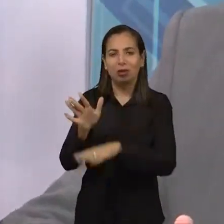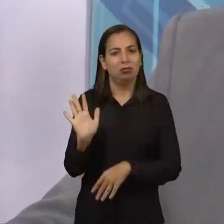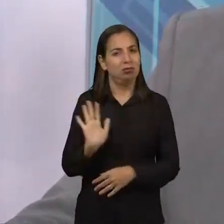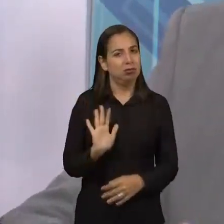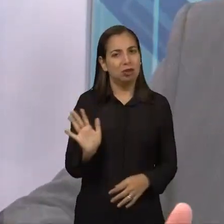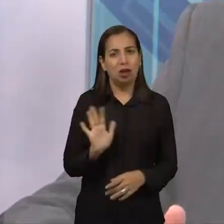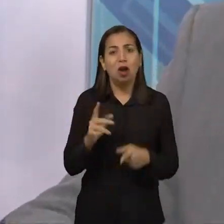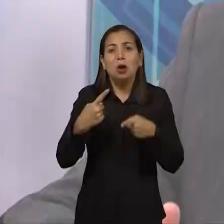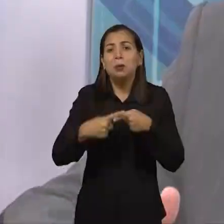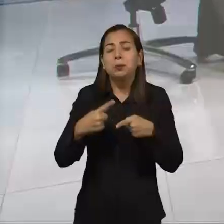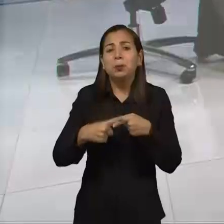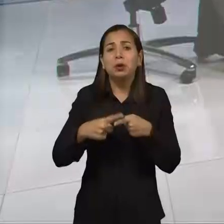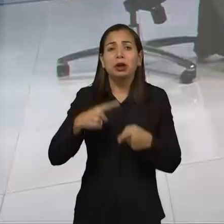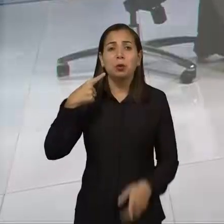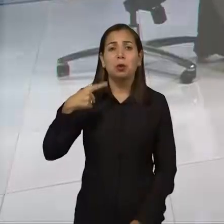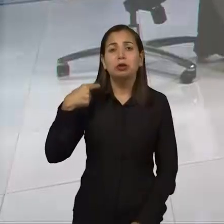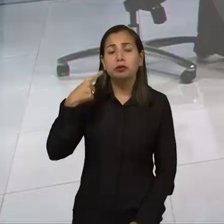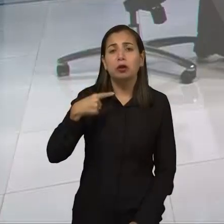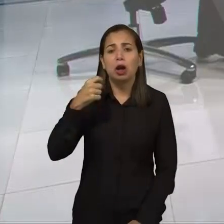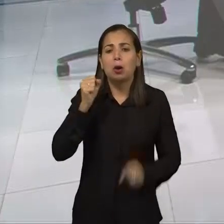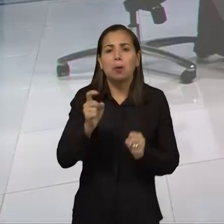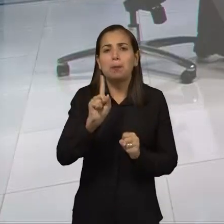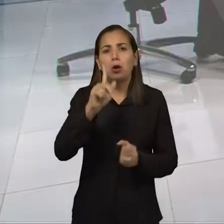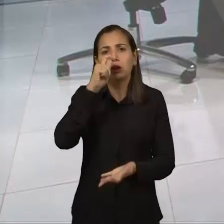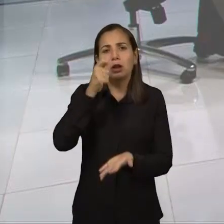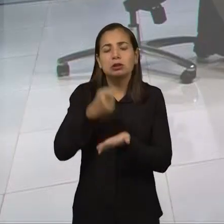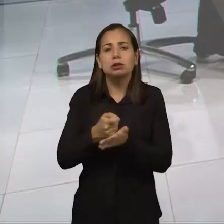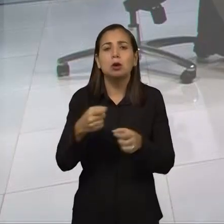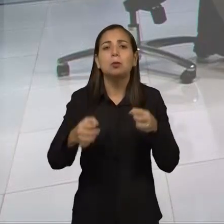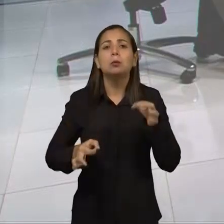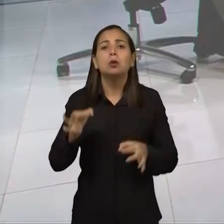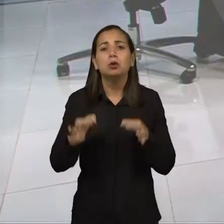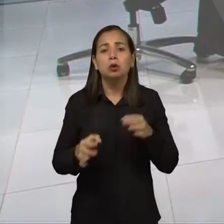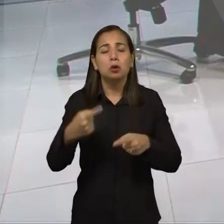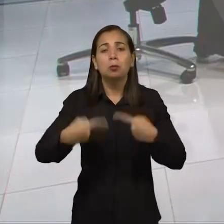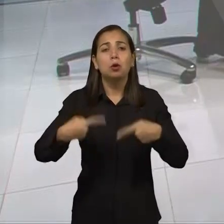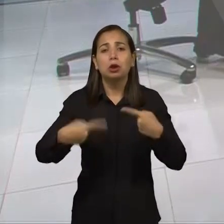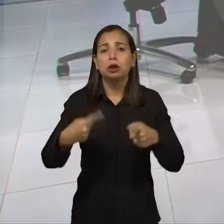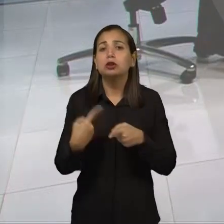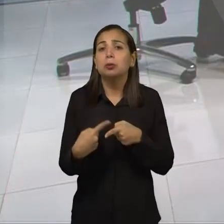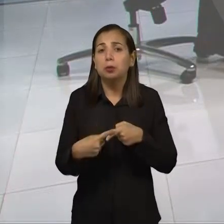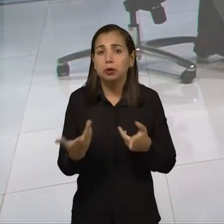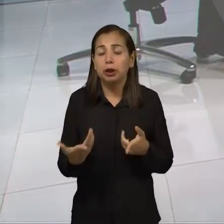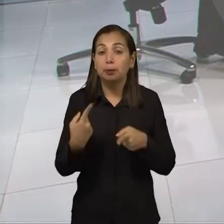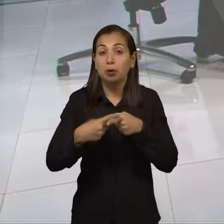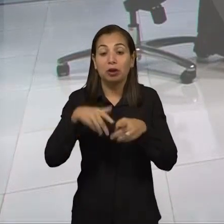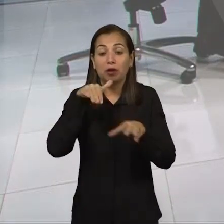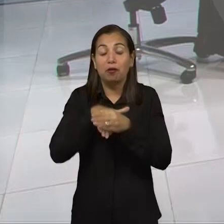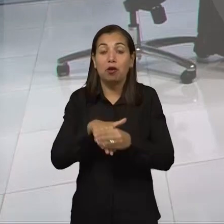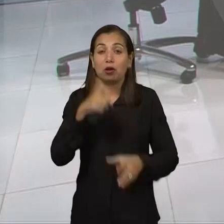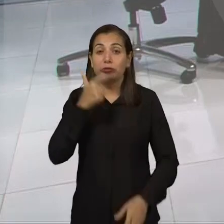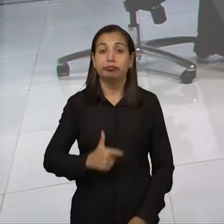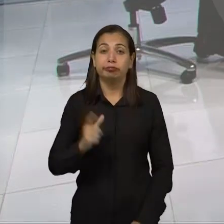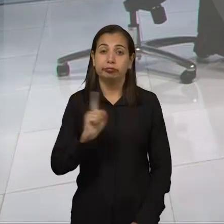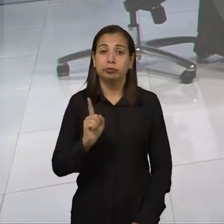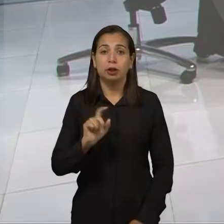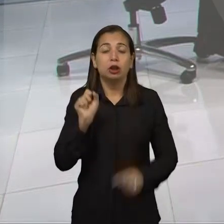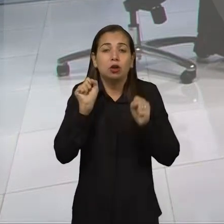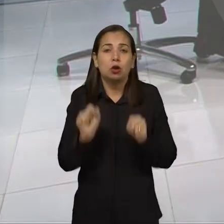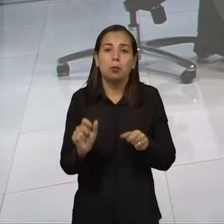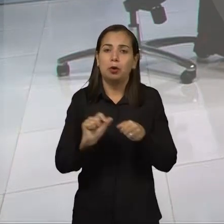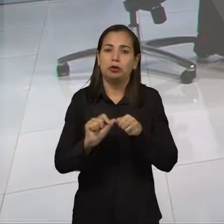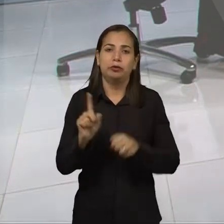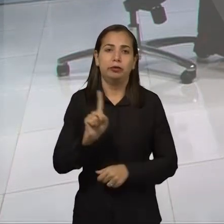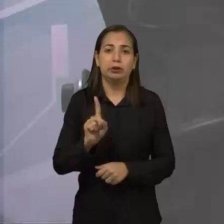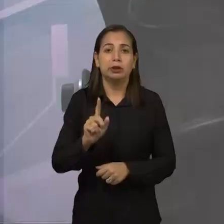magistrado não pode tomar decisões políticas? Simples. Ele não foi votado por mim. Então ele não pode fazer escolha política.